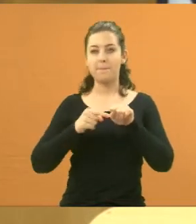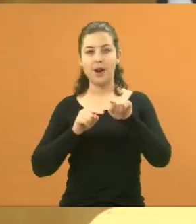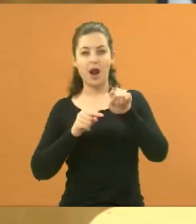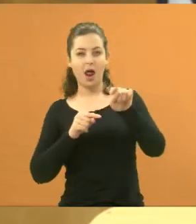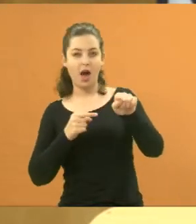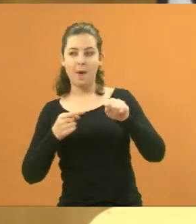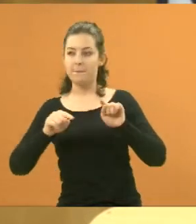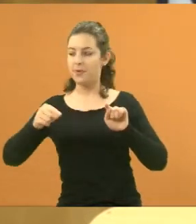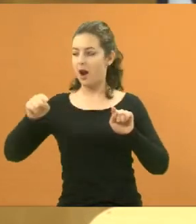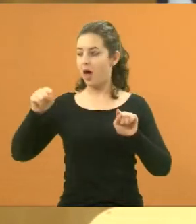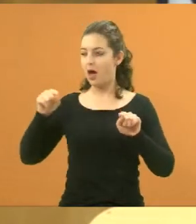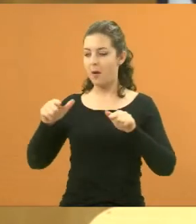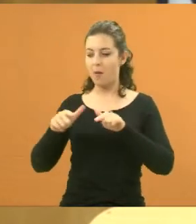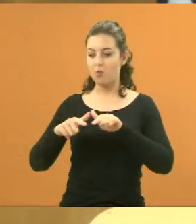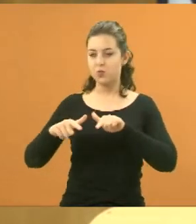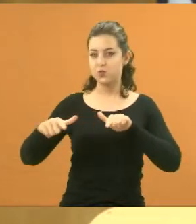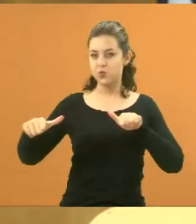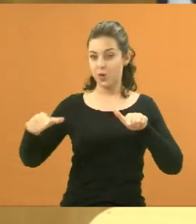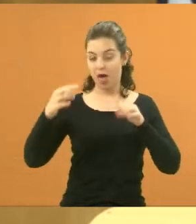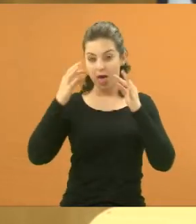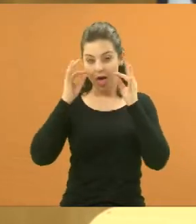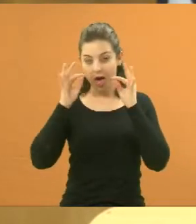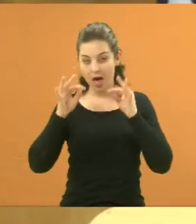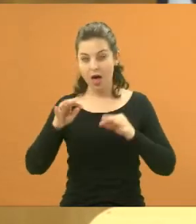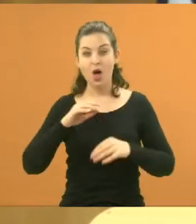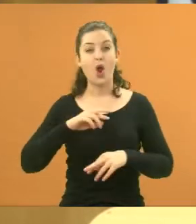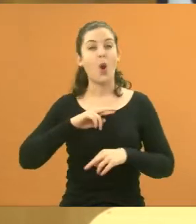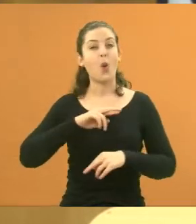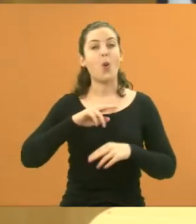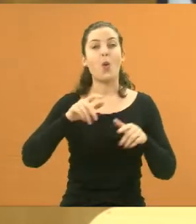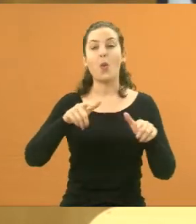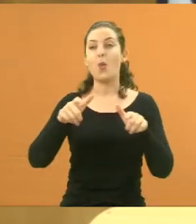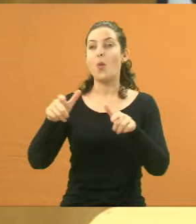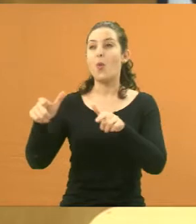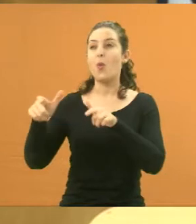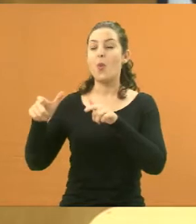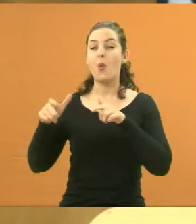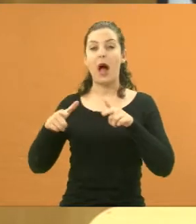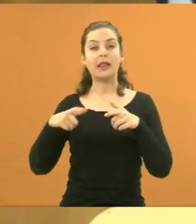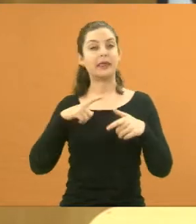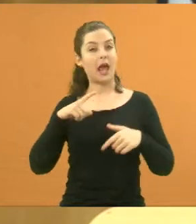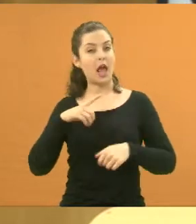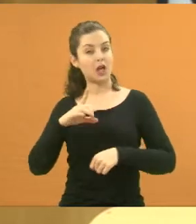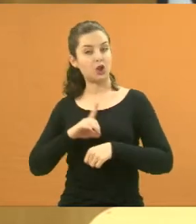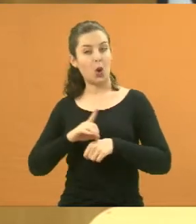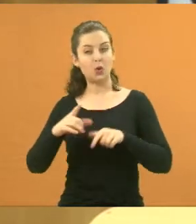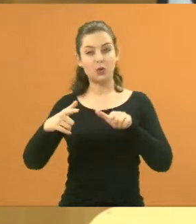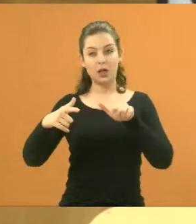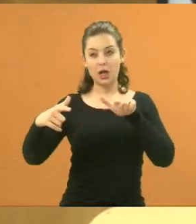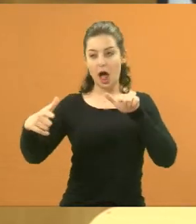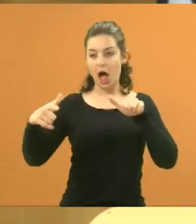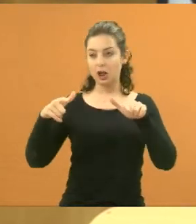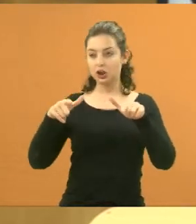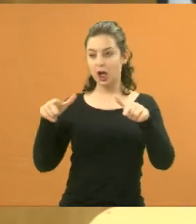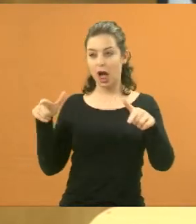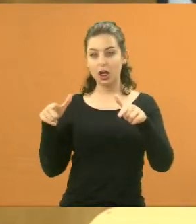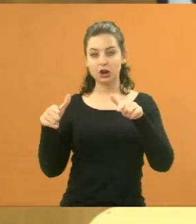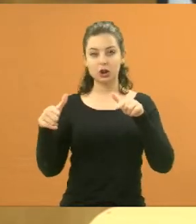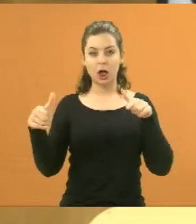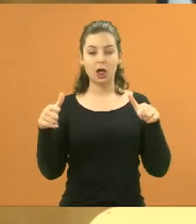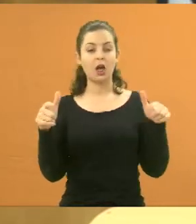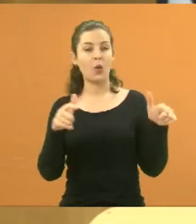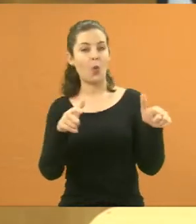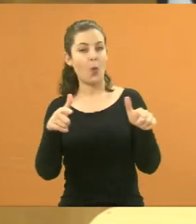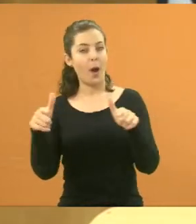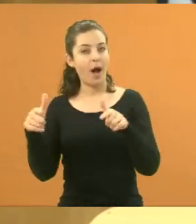Lucimar. E você também é testemunha disso, que em vários pontos da nossa cidade tem grandes propriedades. Né? Então, a gente precisa arrumar um jeito